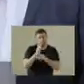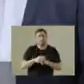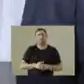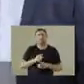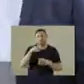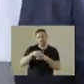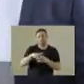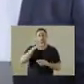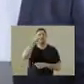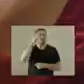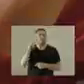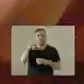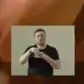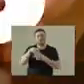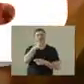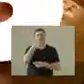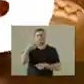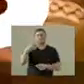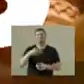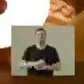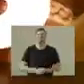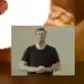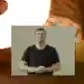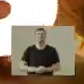Por isso, vote Luiziane. Vote 13. conheço ninguém. Eu